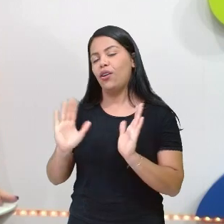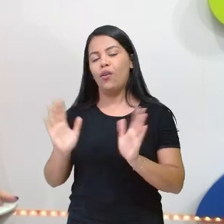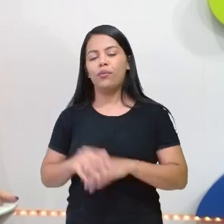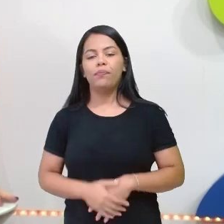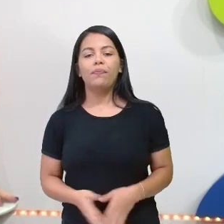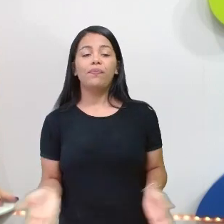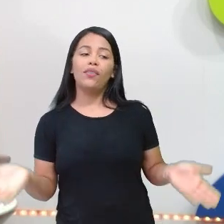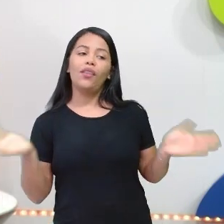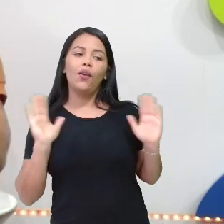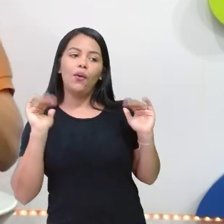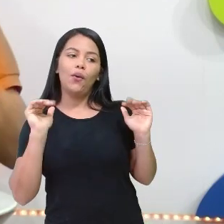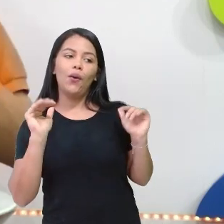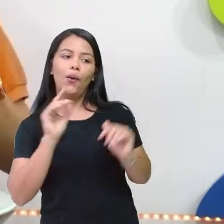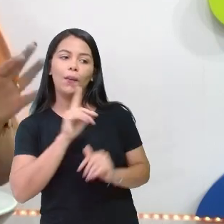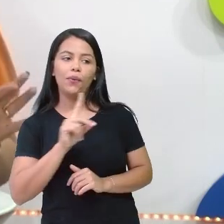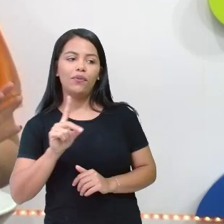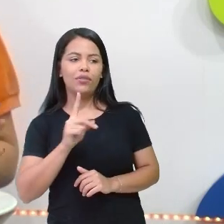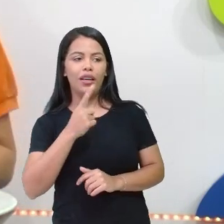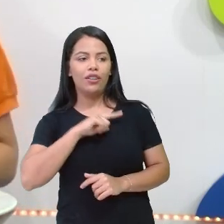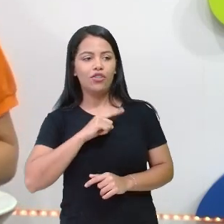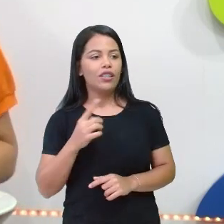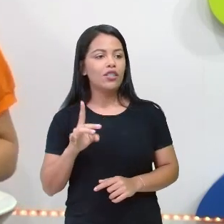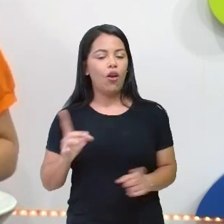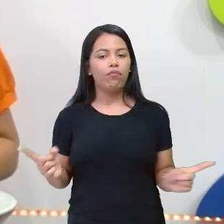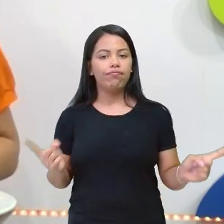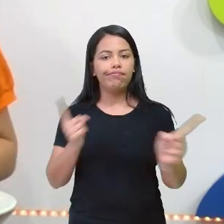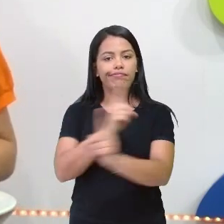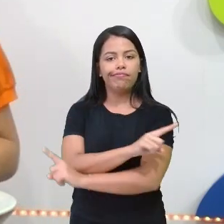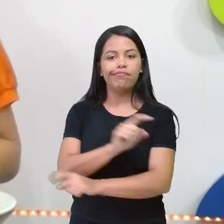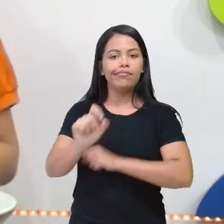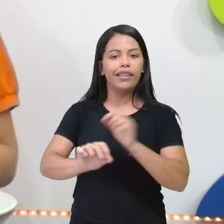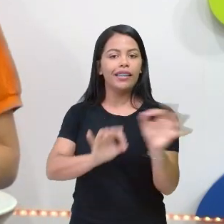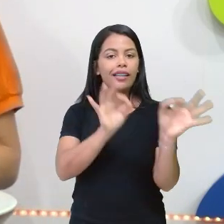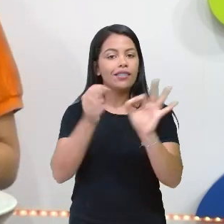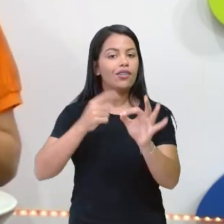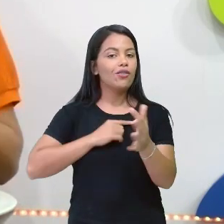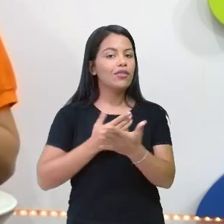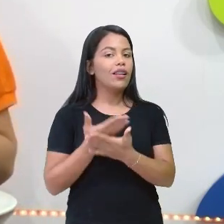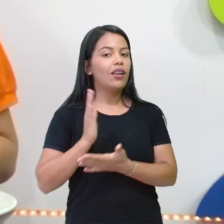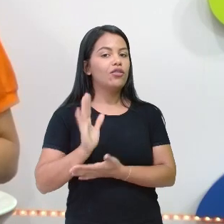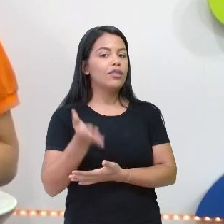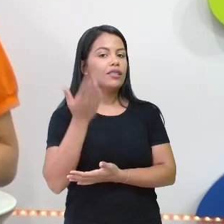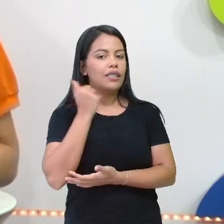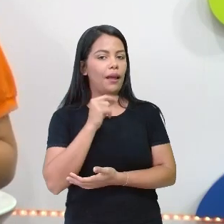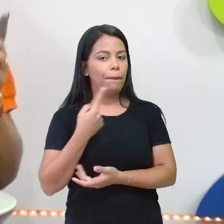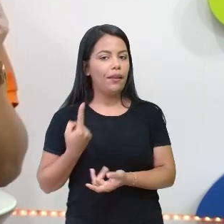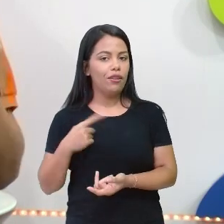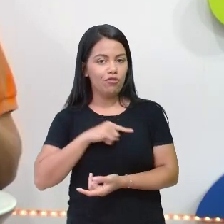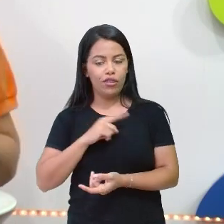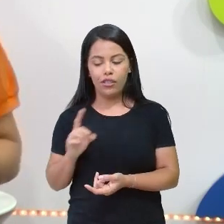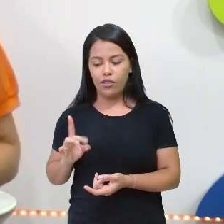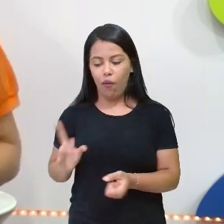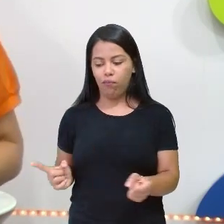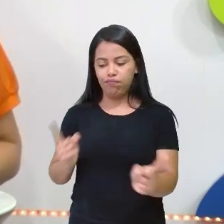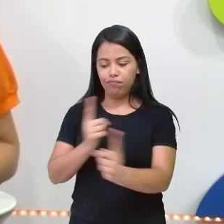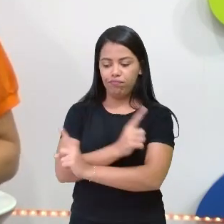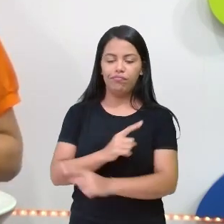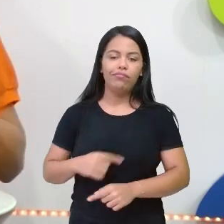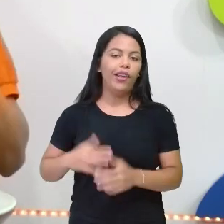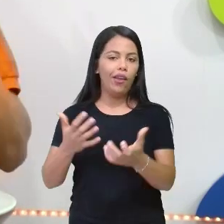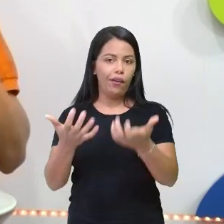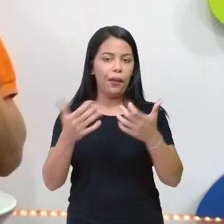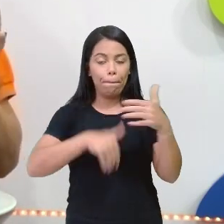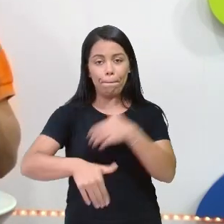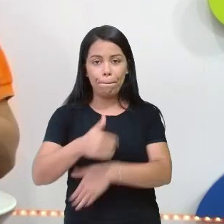Olá, professora Sandra. A gente só fez trocar de lugar, né? Quem está nos acompanhando desde cedo, só fiz trocar de lugar e conto com a participação de